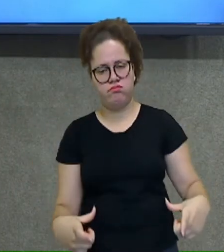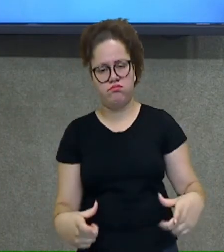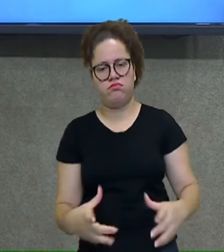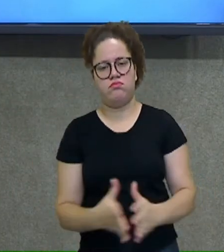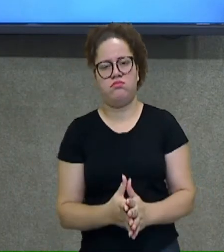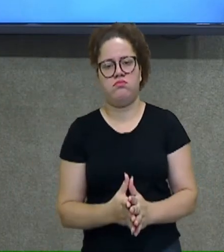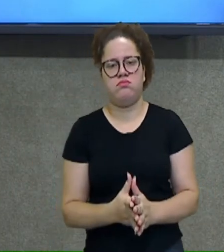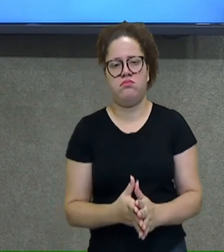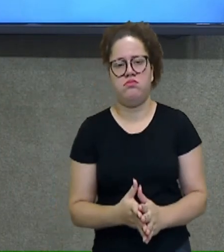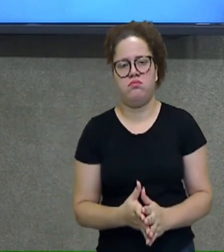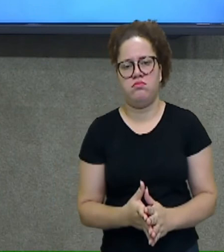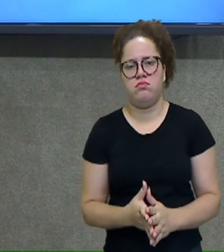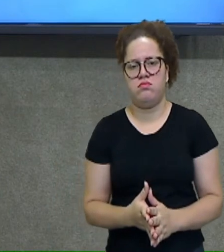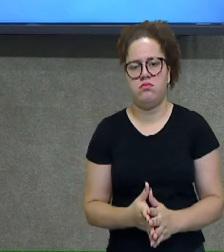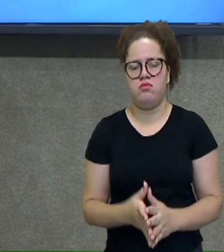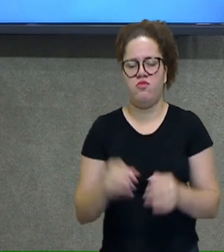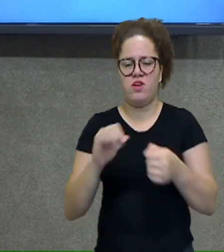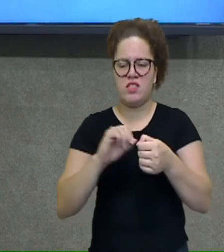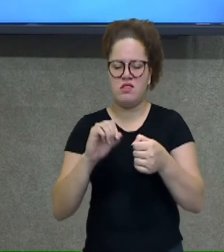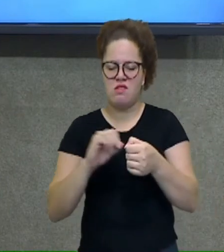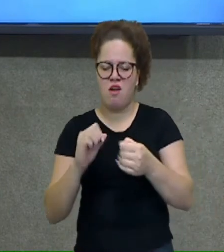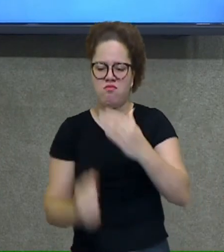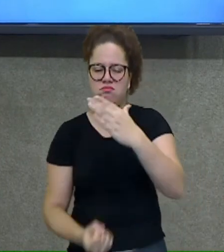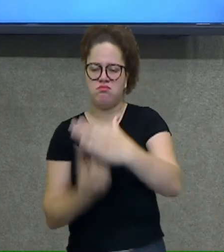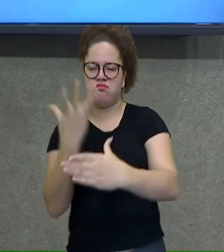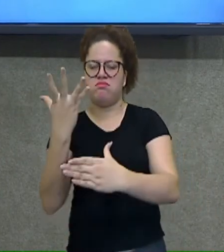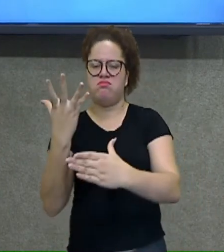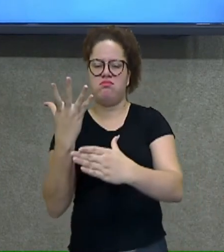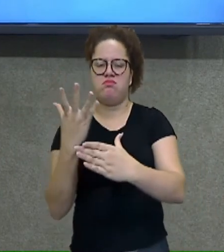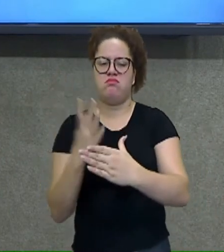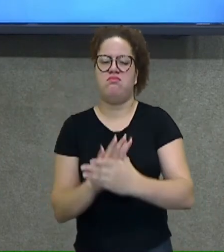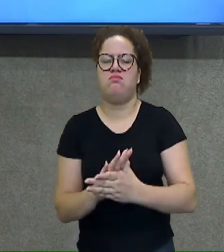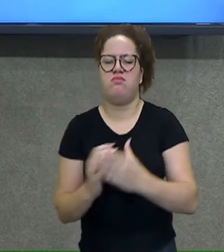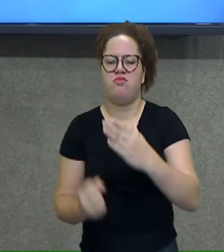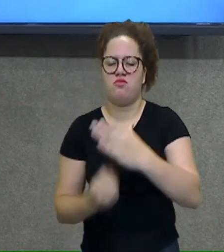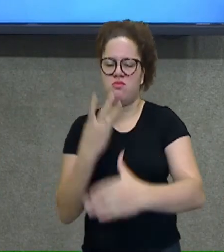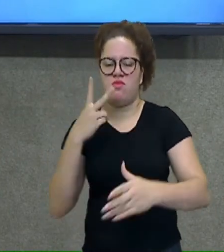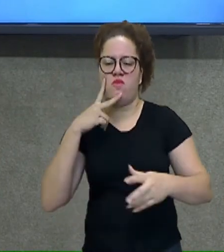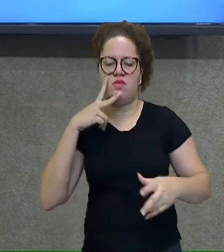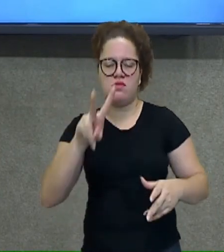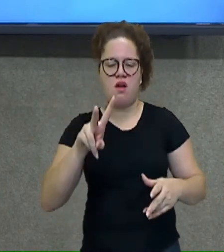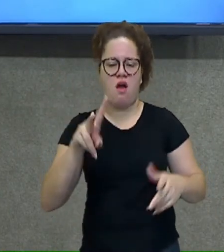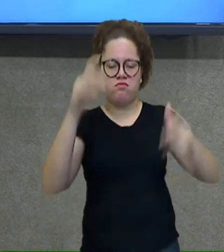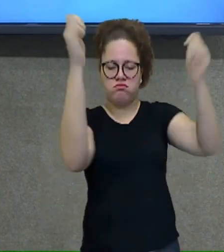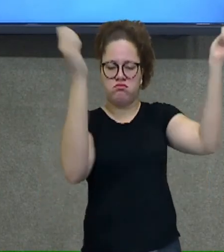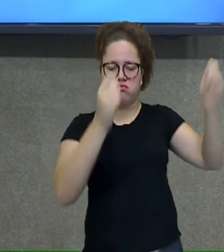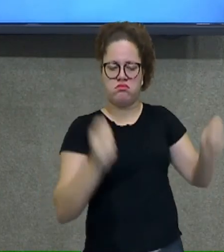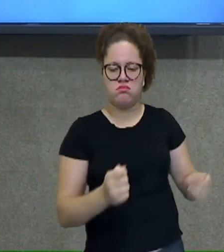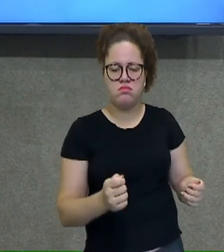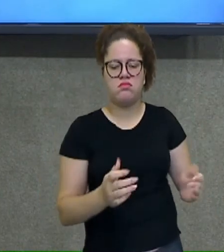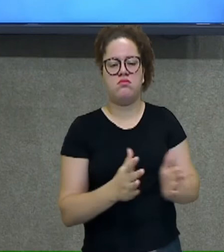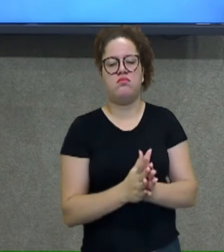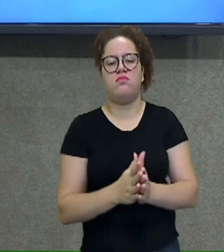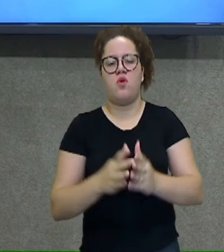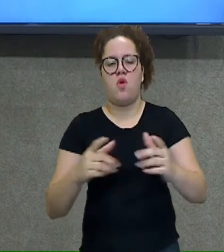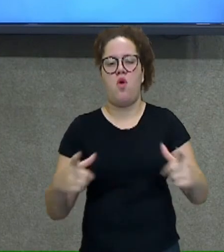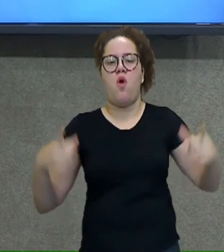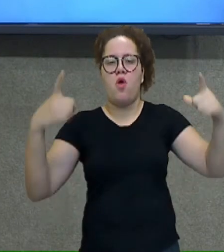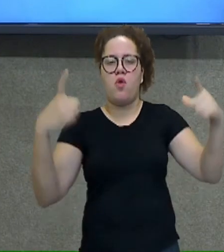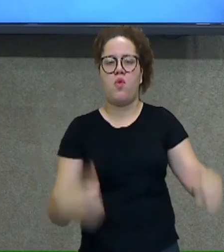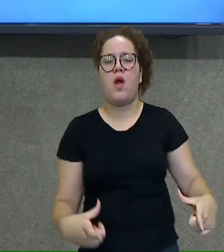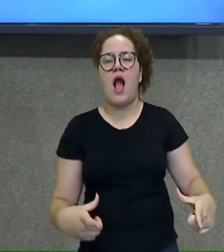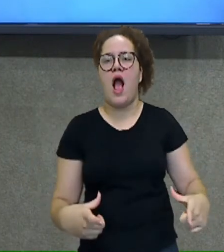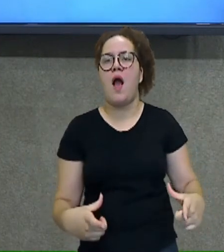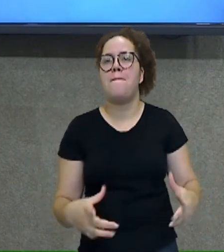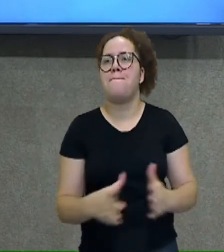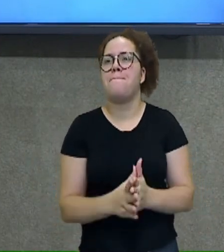Você criar, você conceber arte, você conceber uma visão artística dentro de um lugar onde, para a maioria